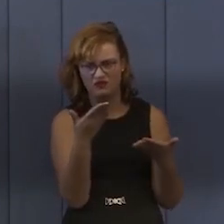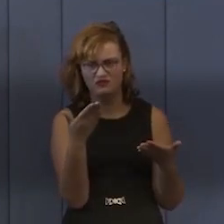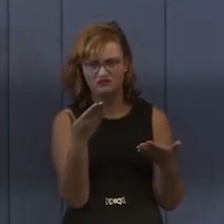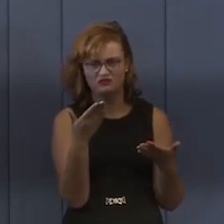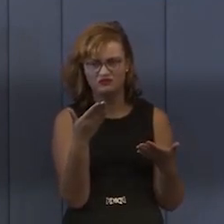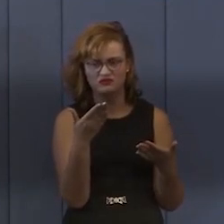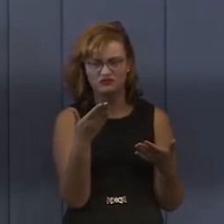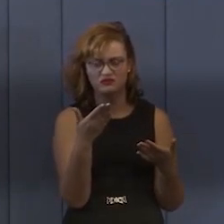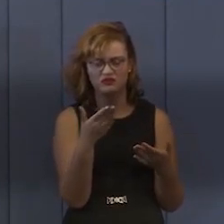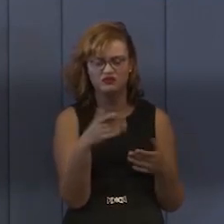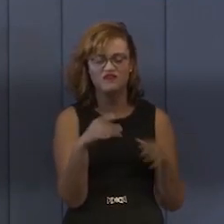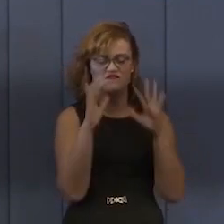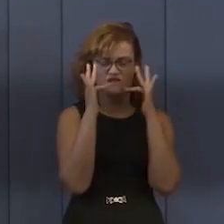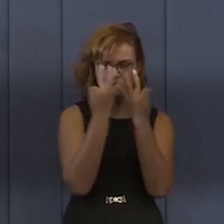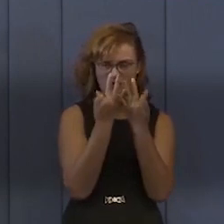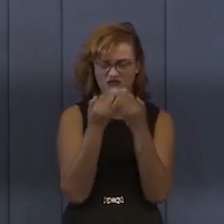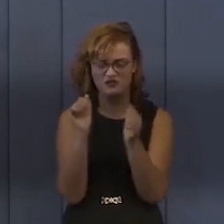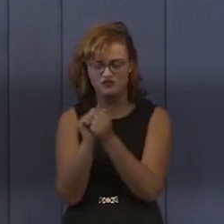Nesse capítulo que eu comentei com vocês, de